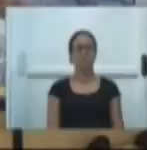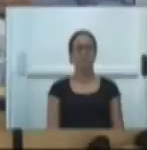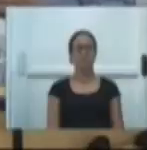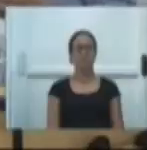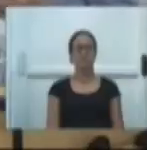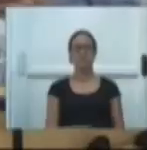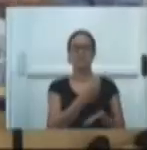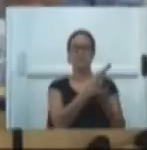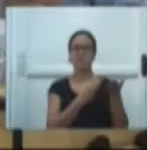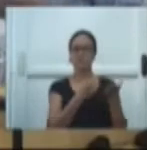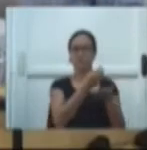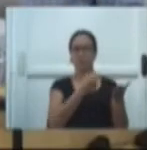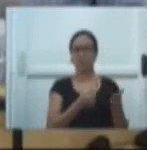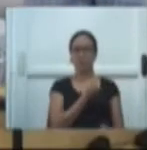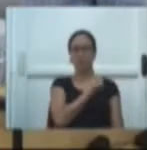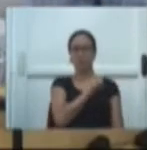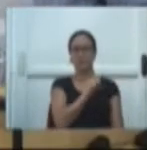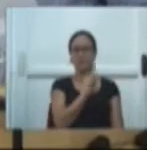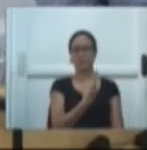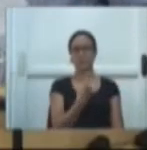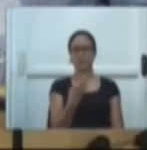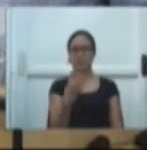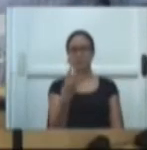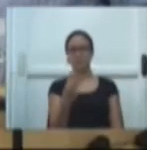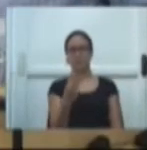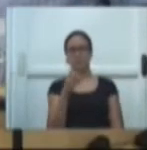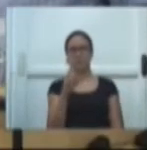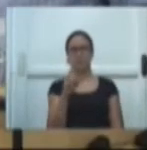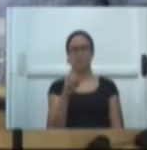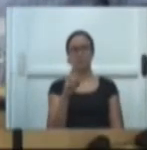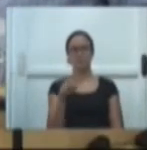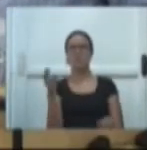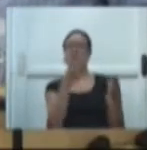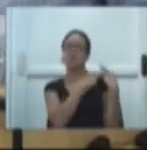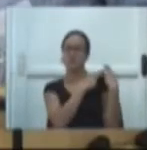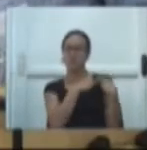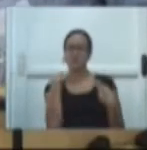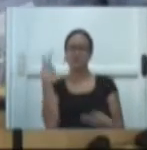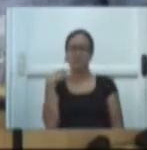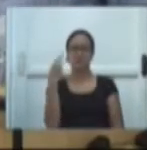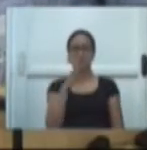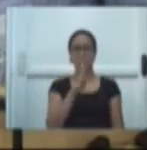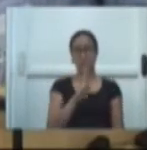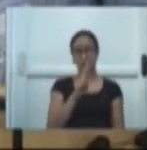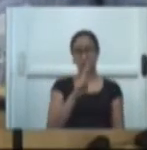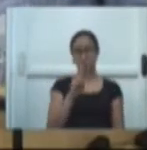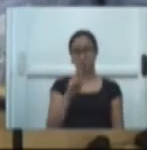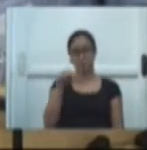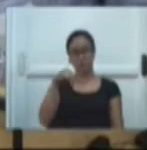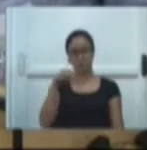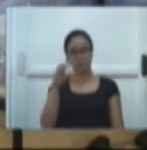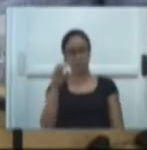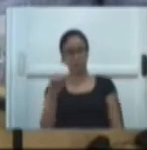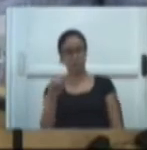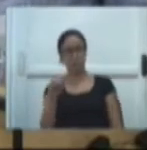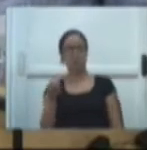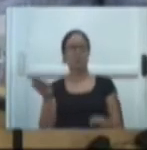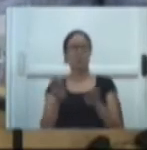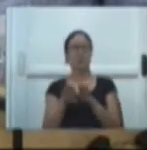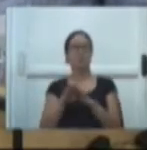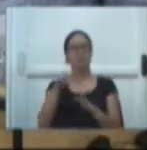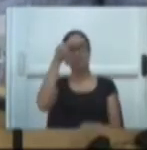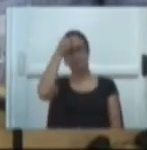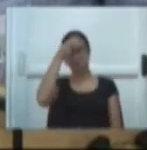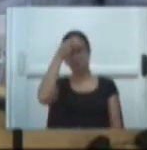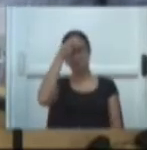do vereador Bruno Bortolã e assinado pelo Jorge de Freitas e também o 142 foi endossado pelo